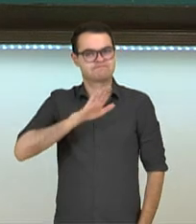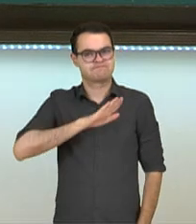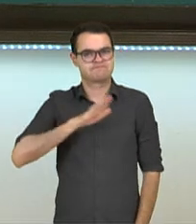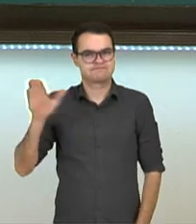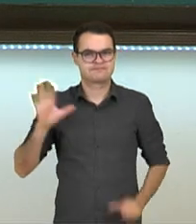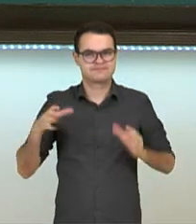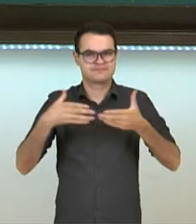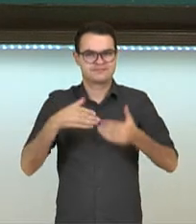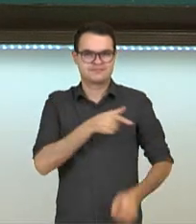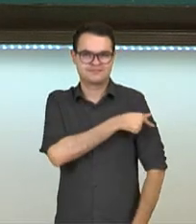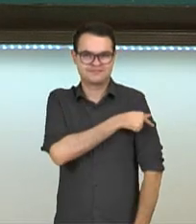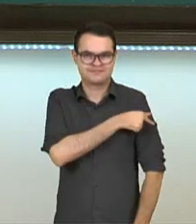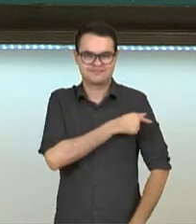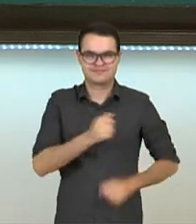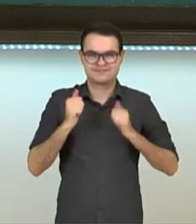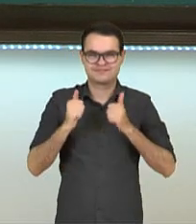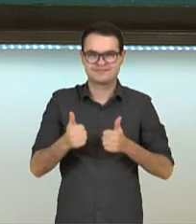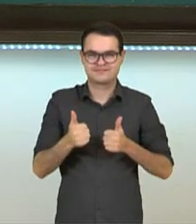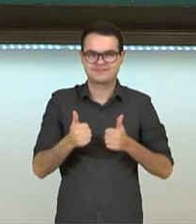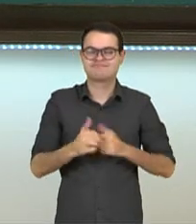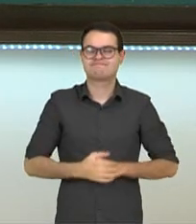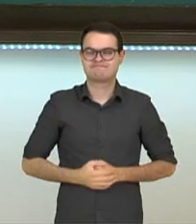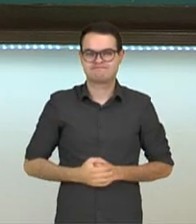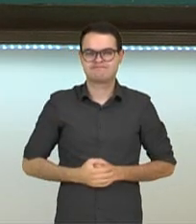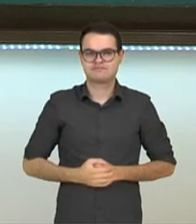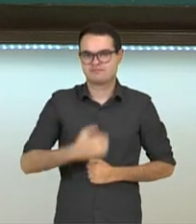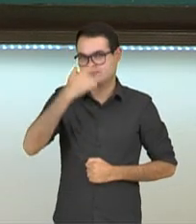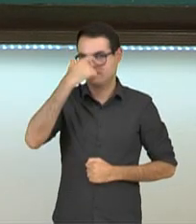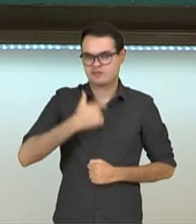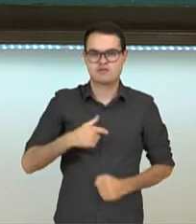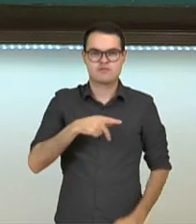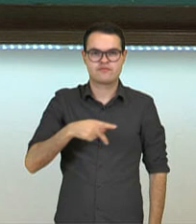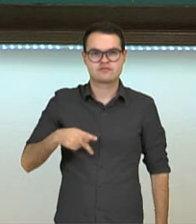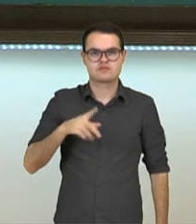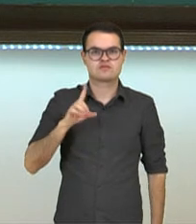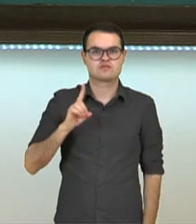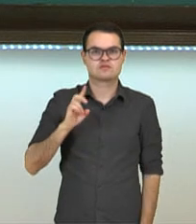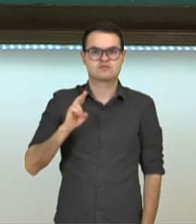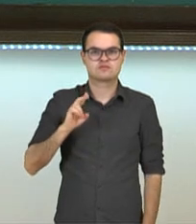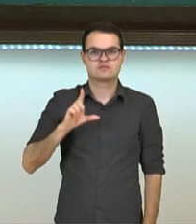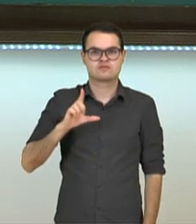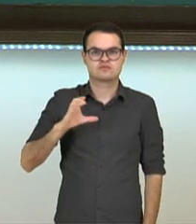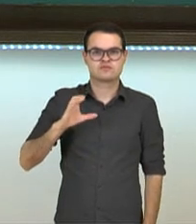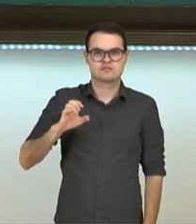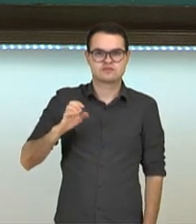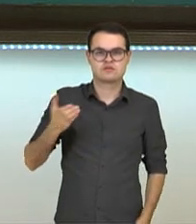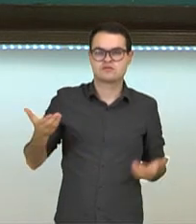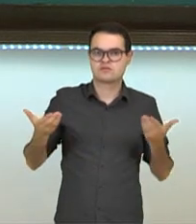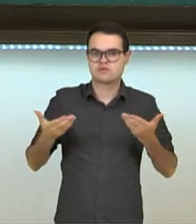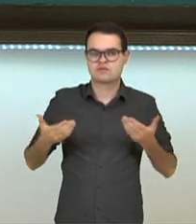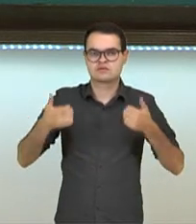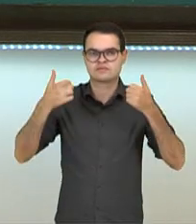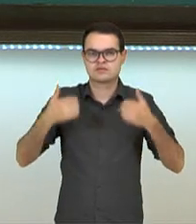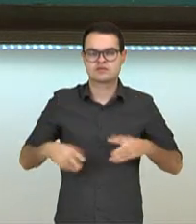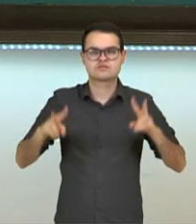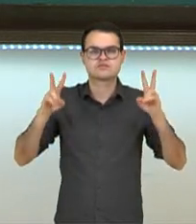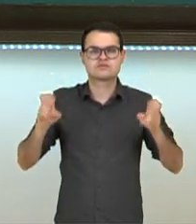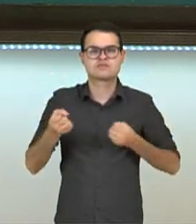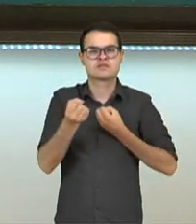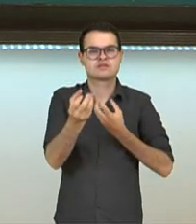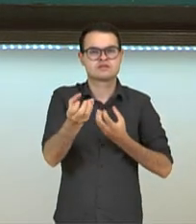Olá, estudante do sétimo ano, tudo bem com você? Eu sou a professora Dulce e agora nós vamos falar sobre